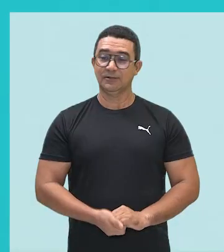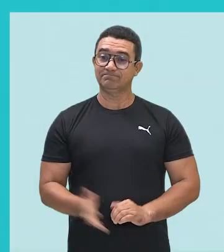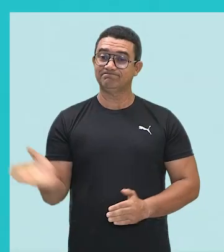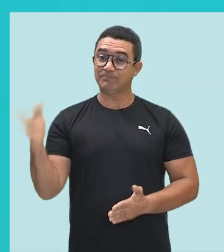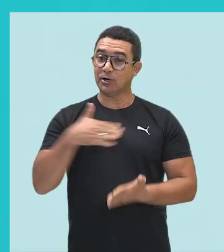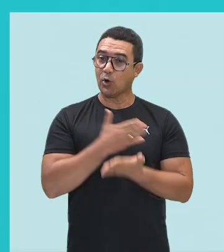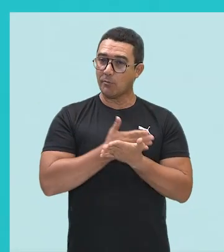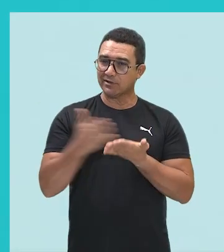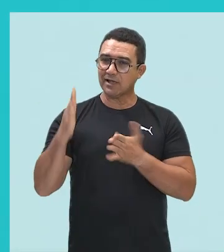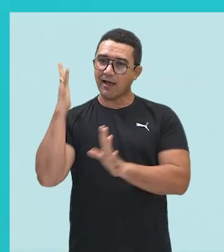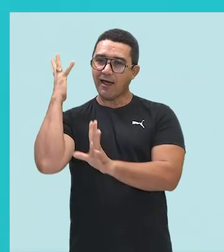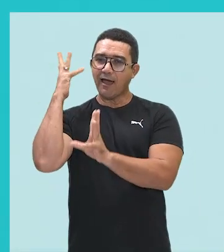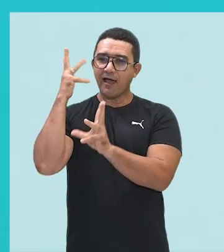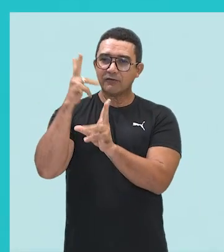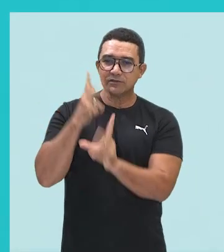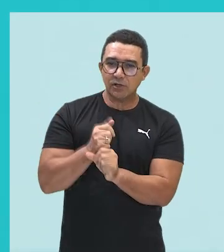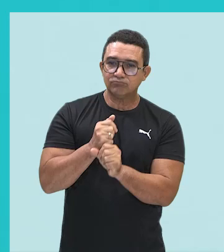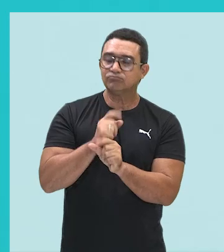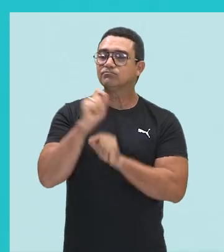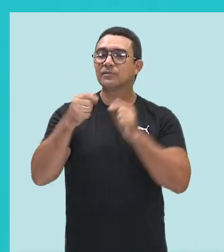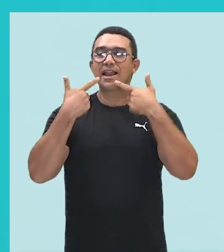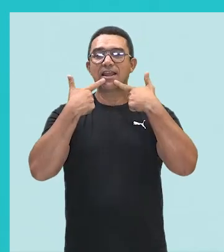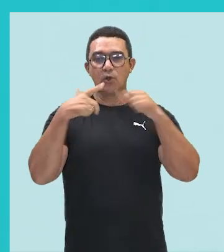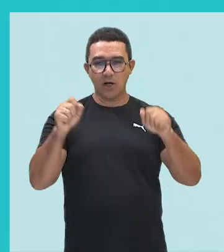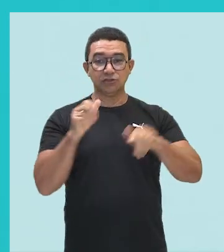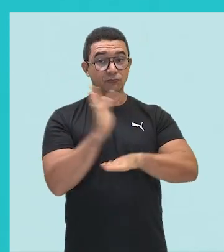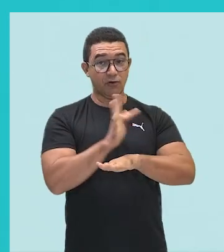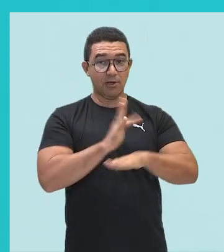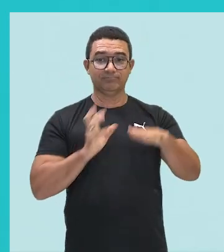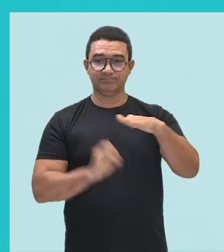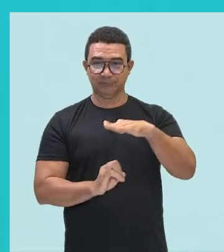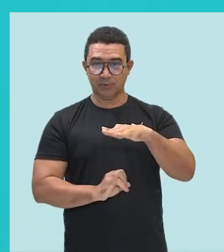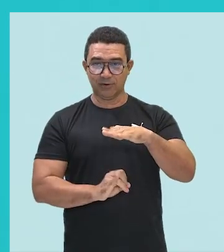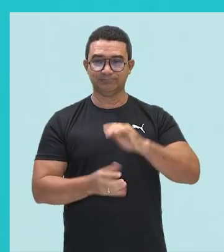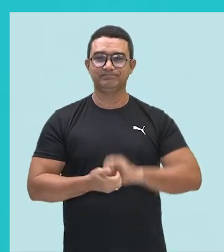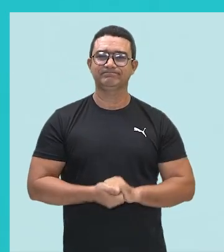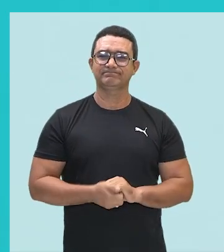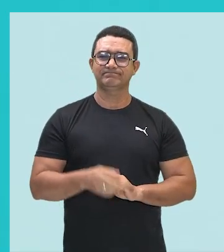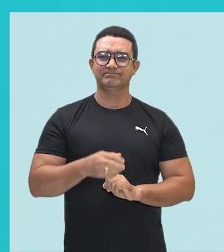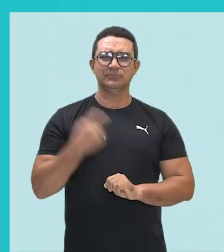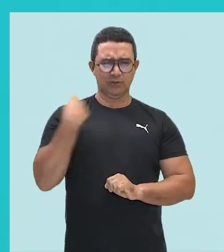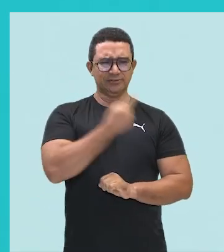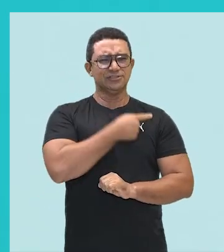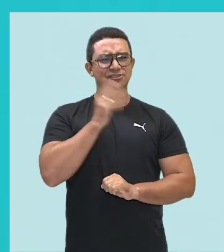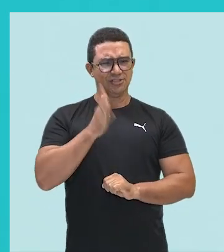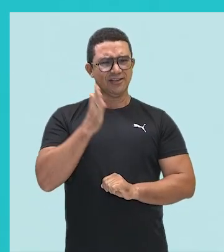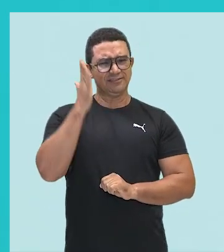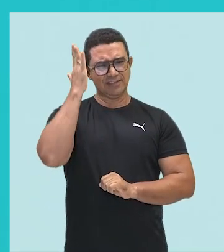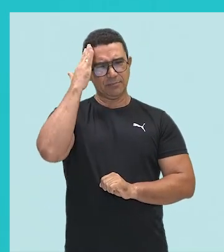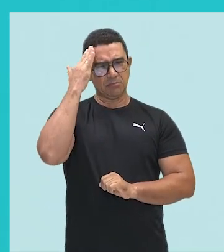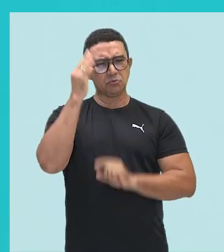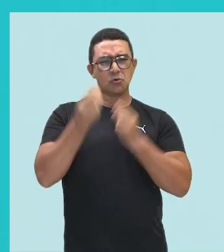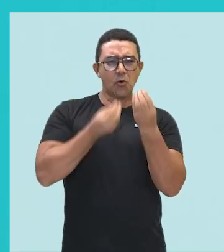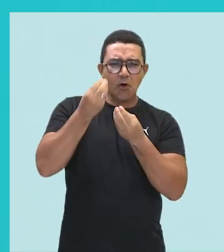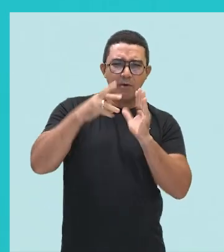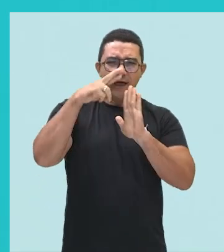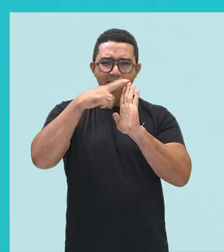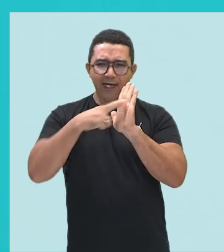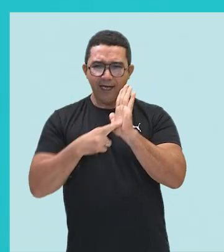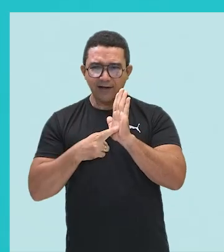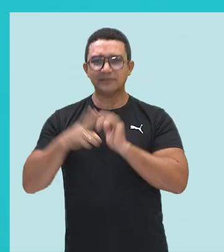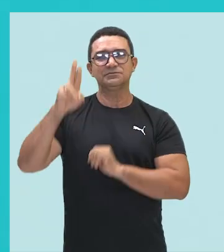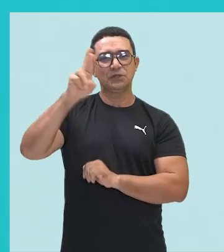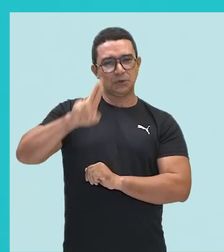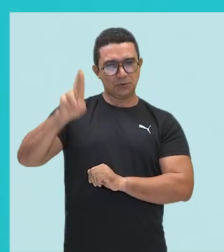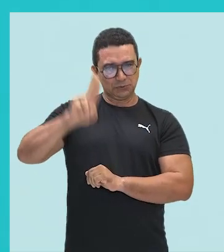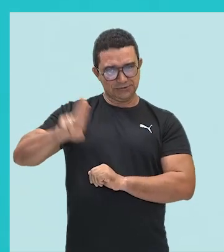Vamos iniciar a nossa revisão falando aí de linguagem formal e informal. Nós já sabemos qual é a situação de uso de uma e de outra,